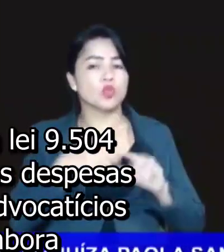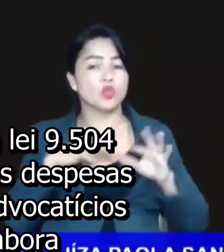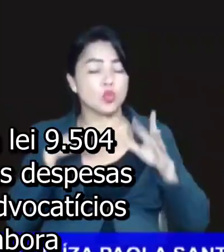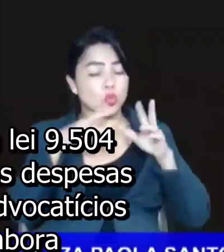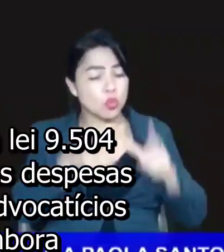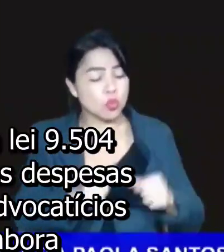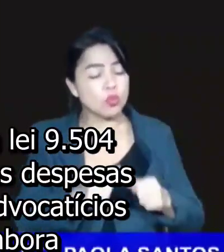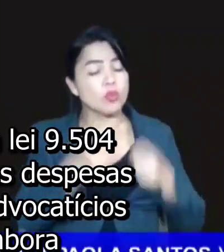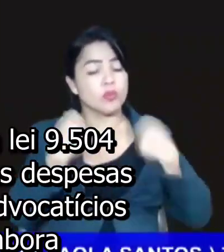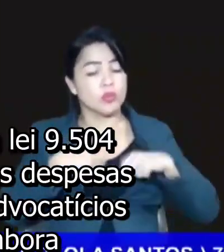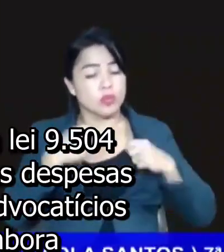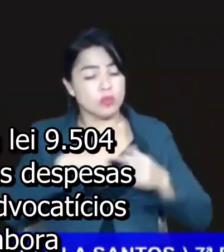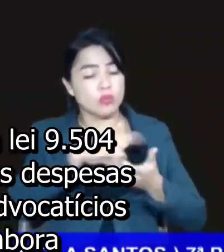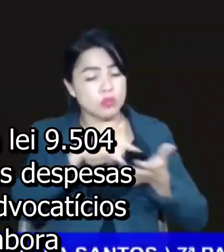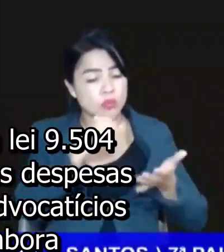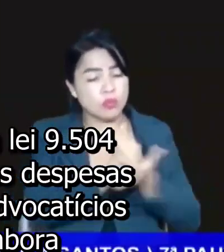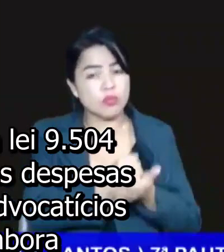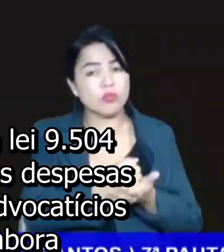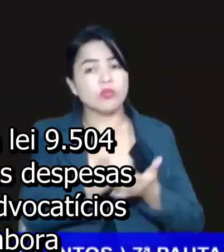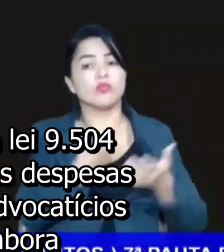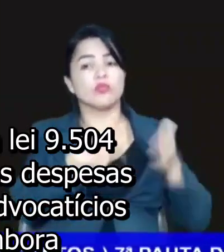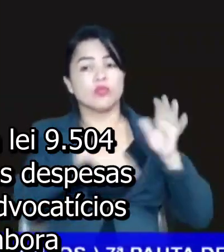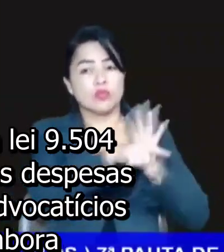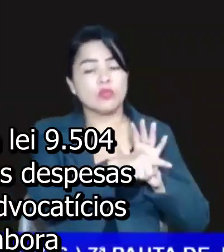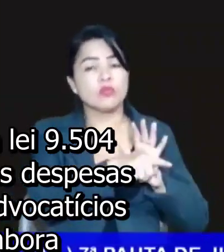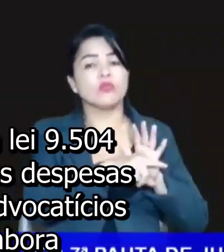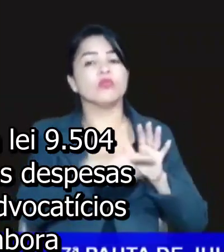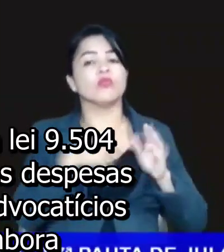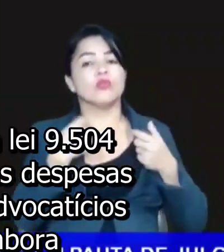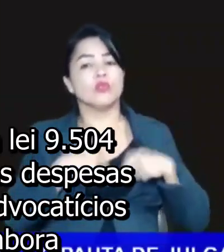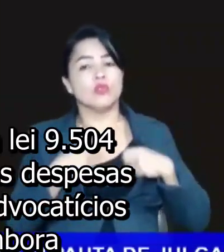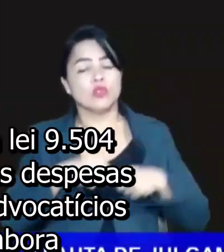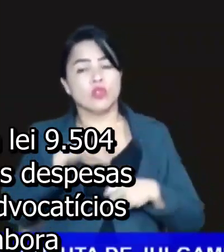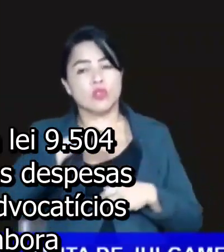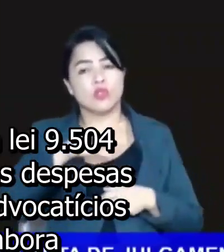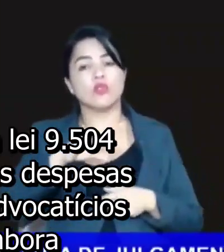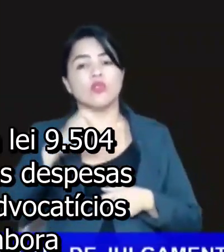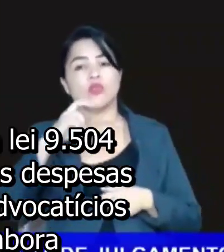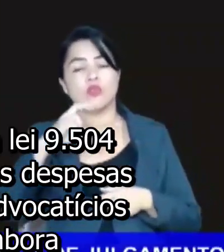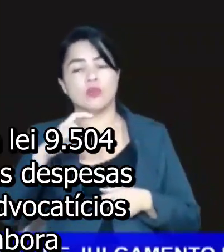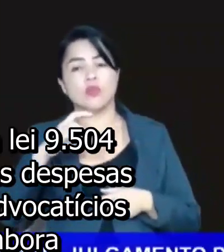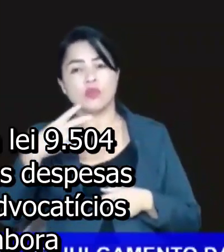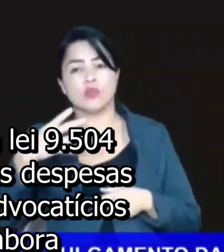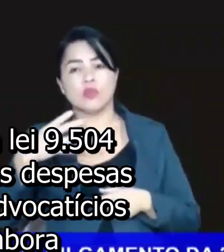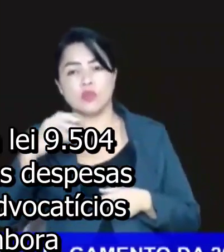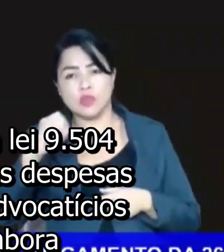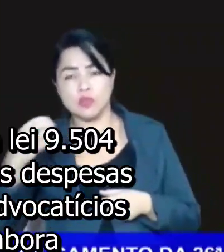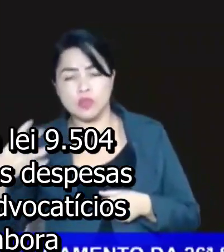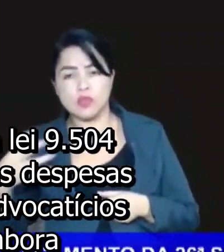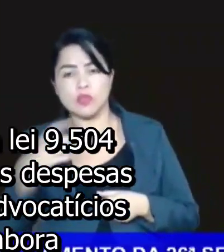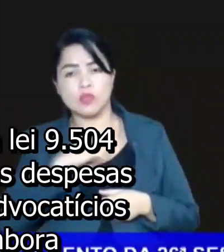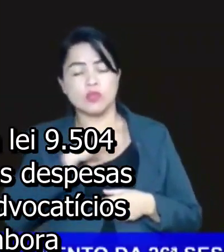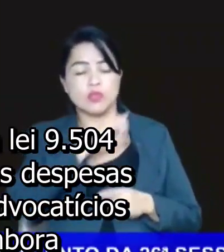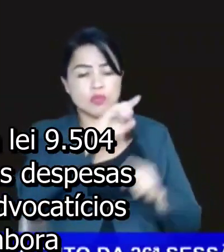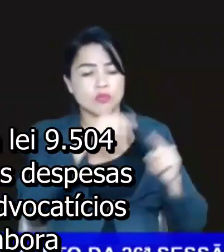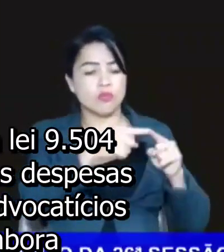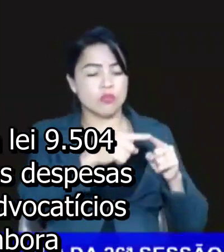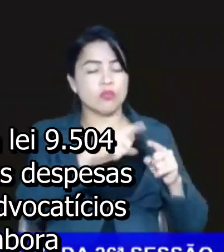os preceitos da Constituição e da resolução da Lei 9.504, da resolução que a